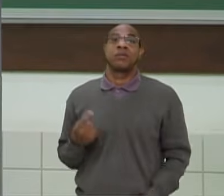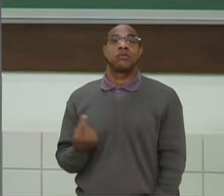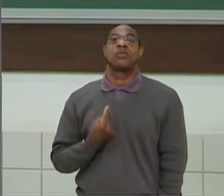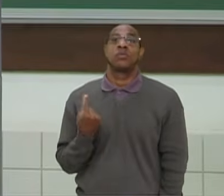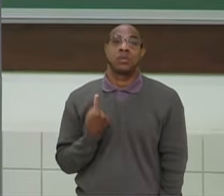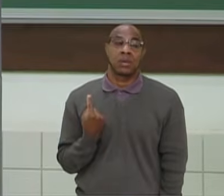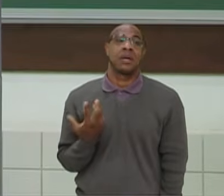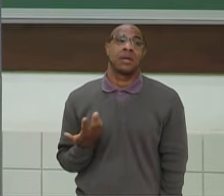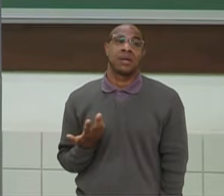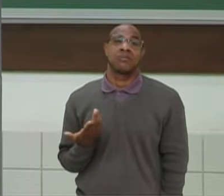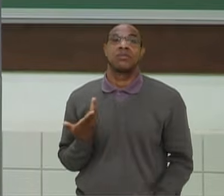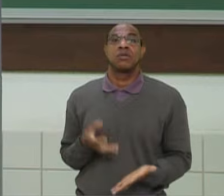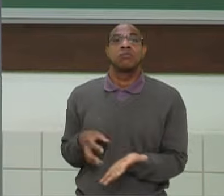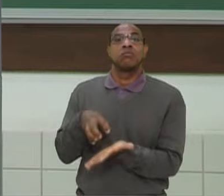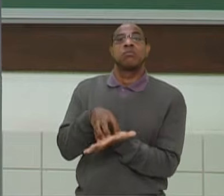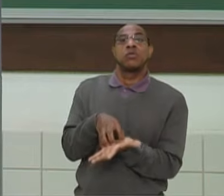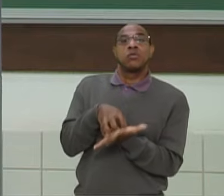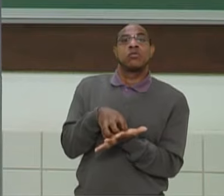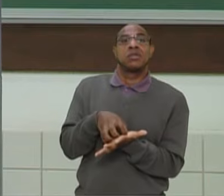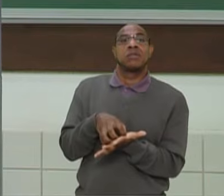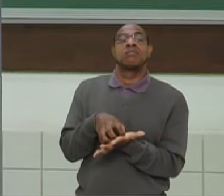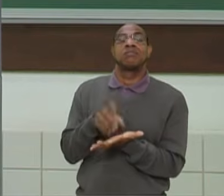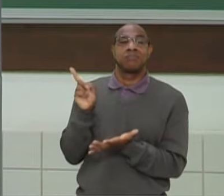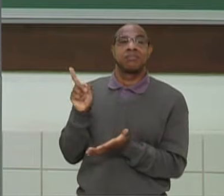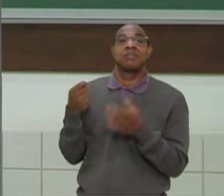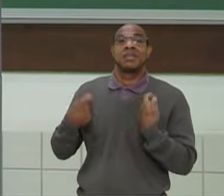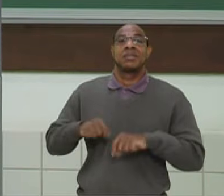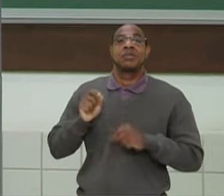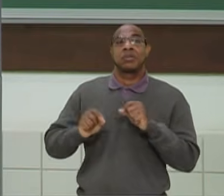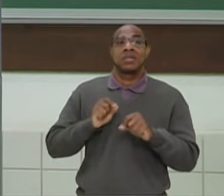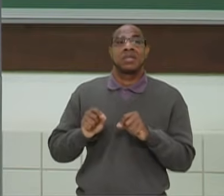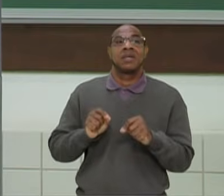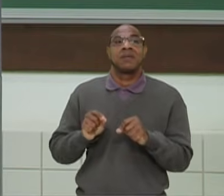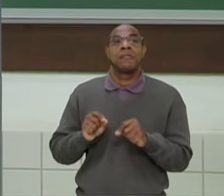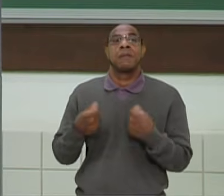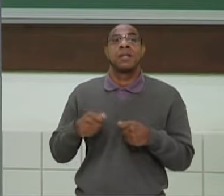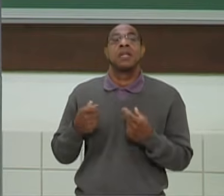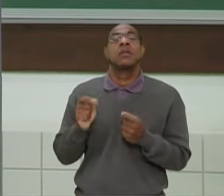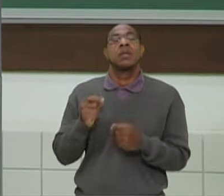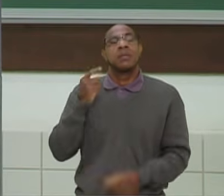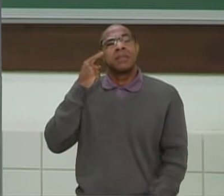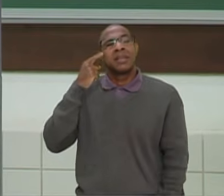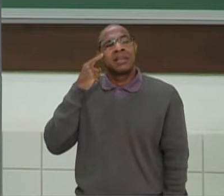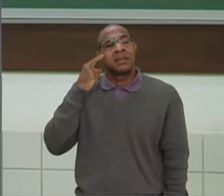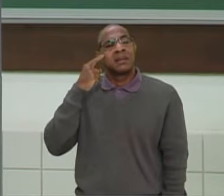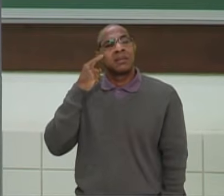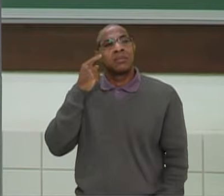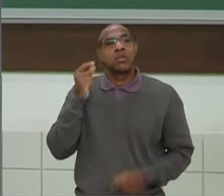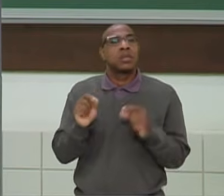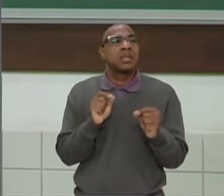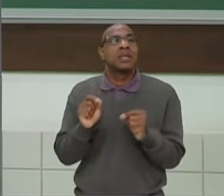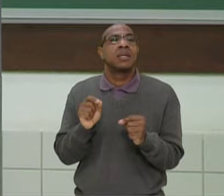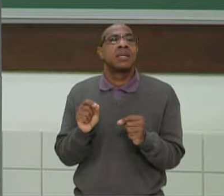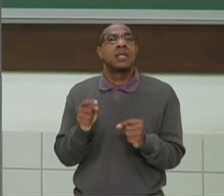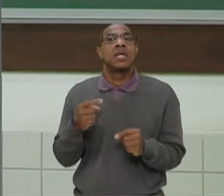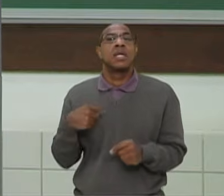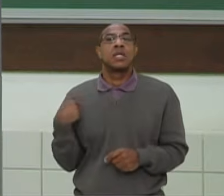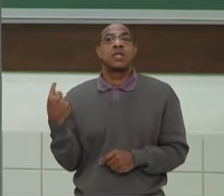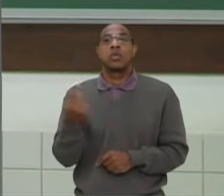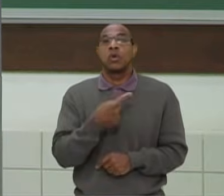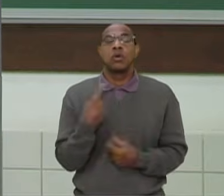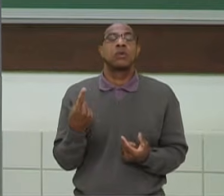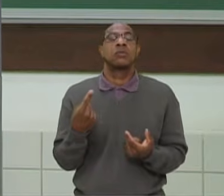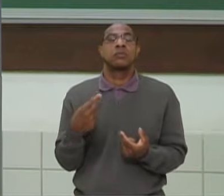de sustentabilidade, mas que a gente precisa também de uma lógica global aí, né, que todo mundo se